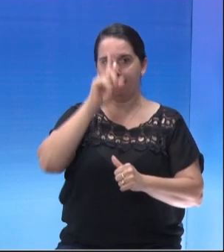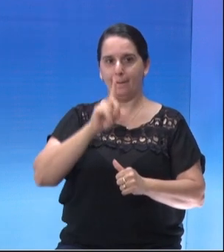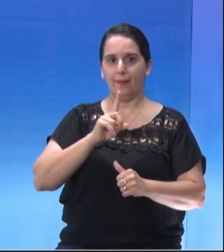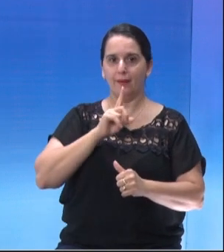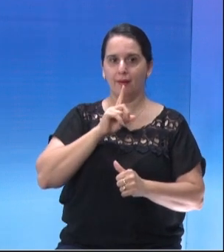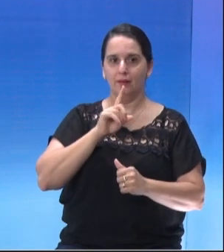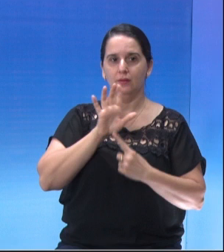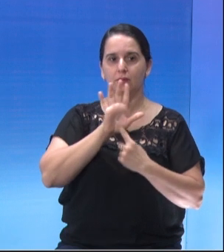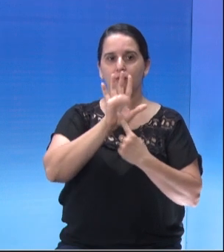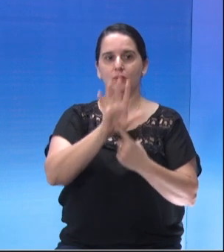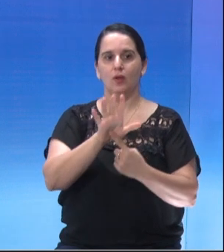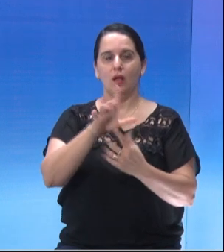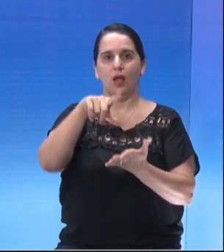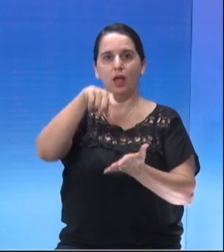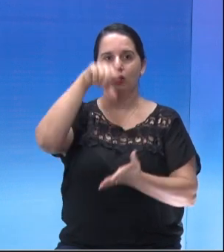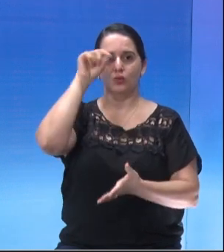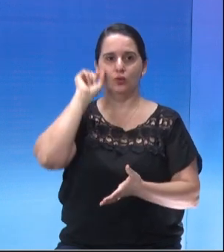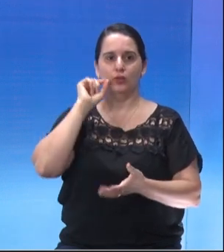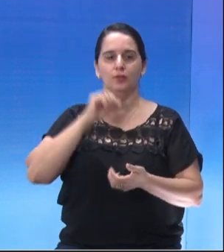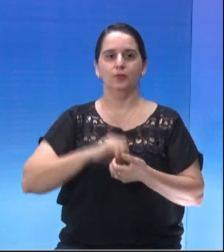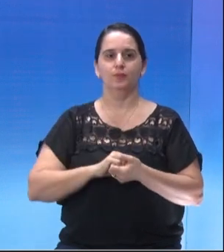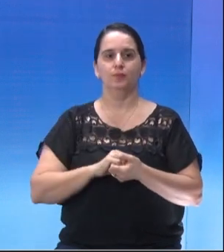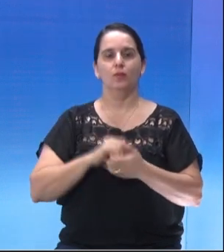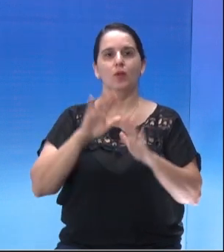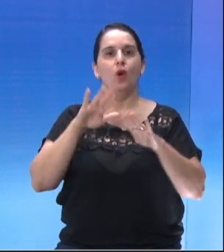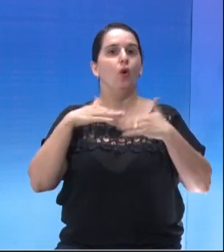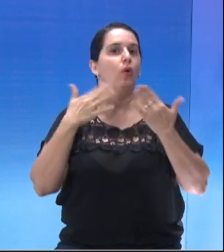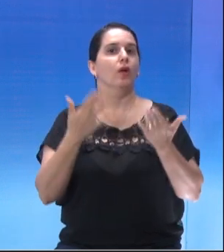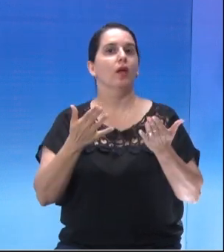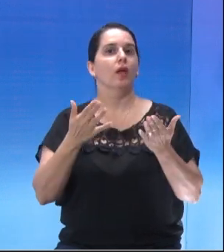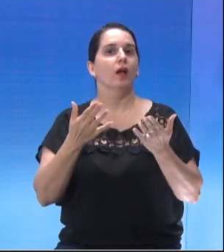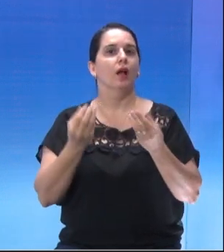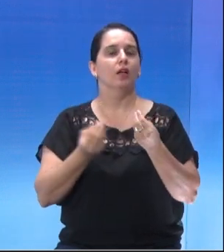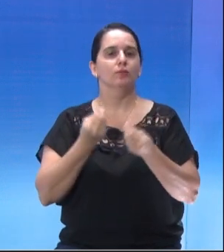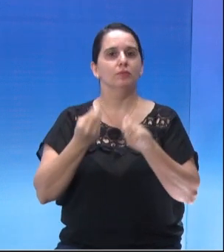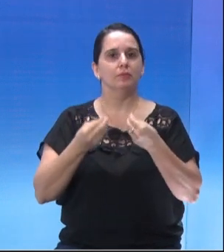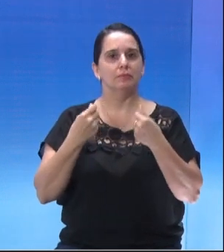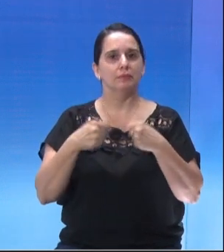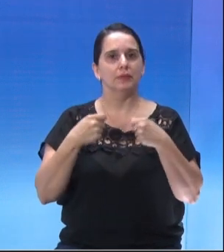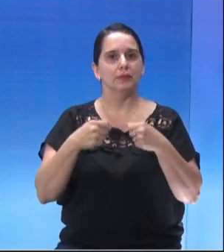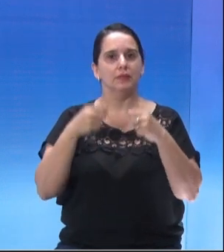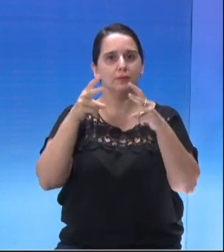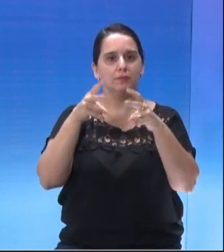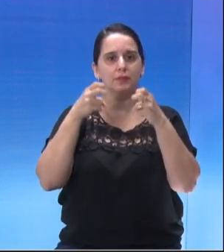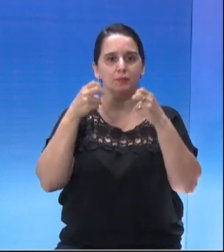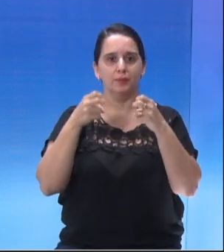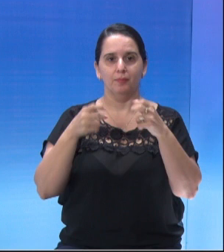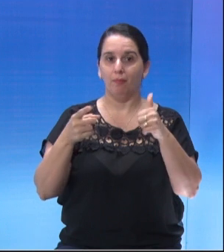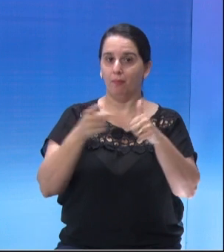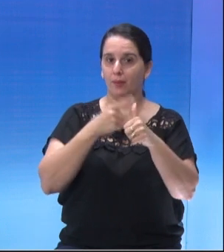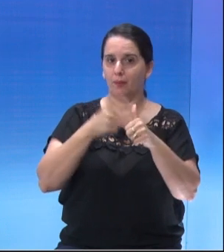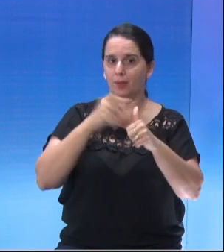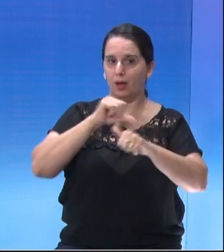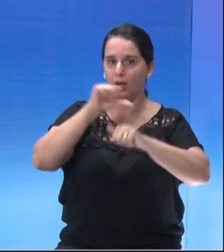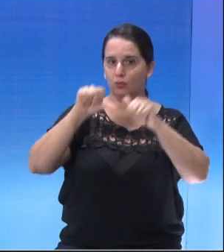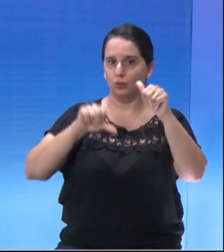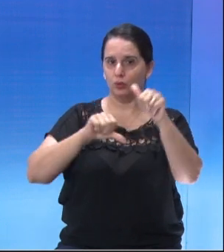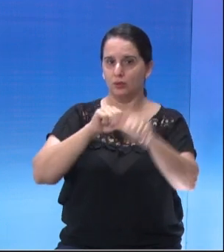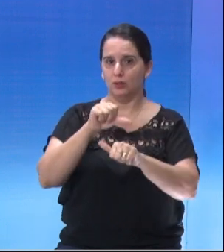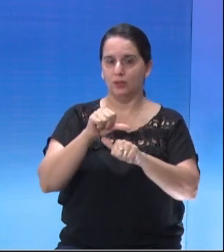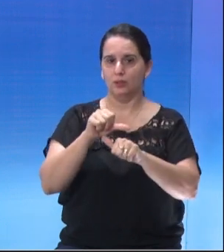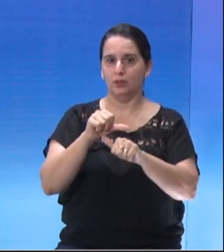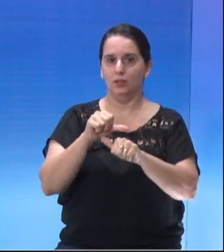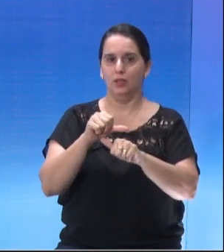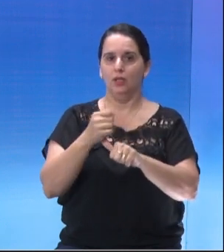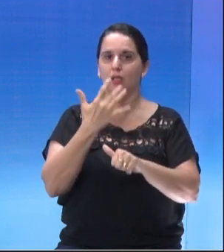E ele dá nossas opções. Pois bem, quais são os dados relevantes aí dessa questão? Primeiro, a mudança de cor